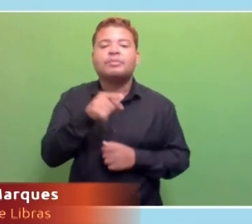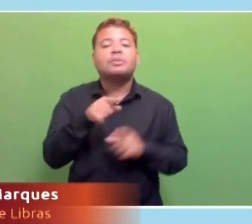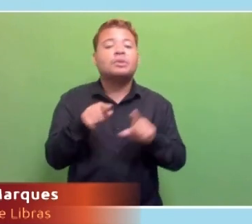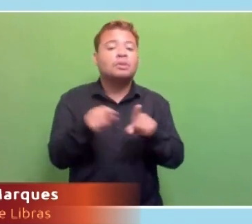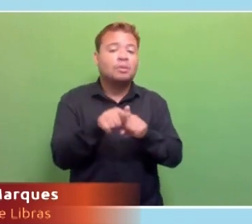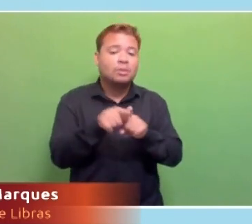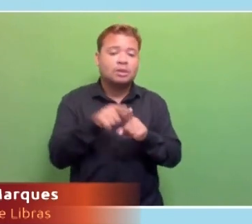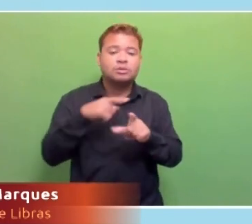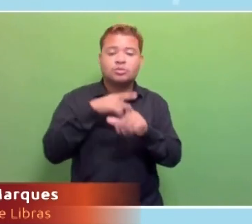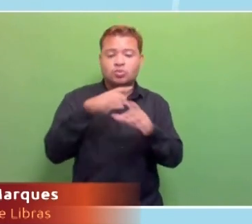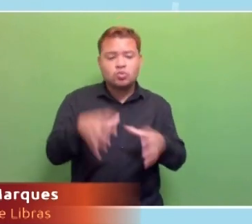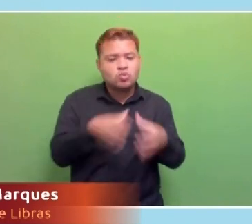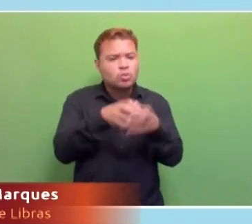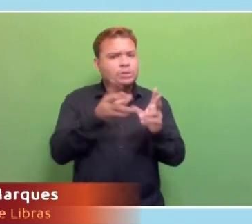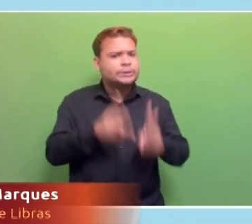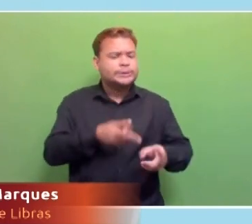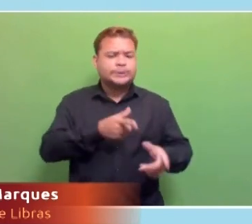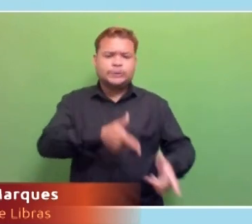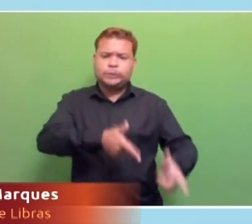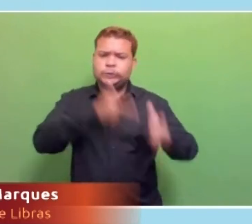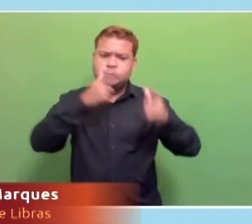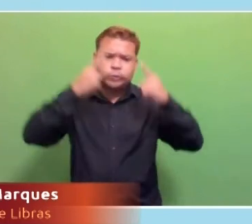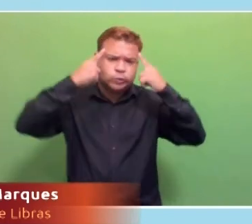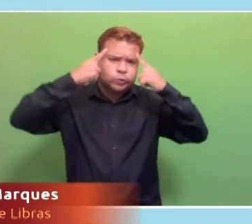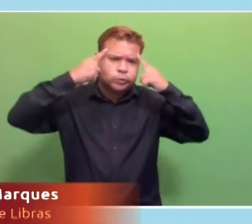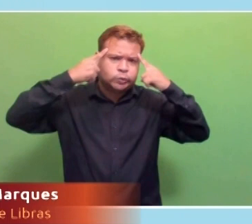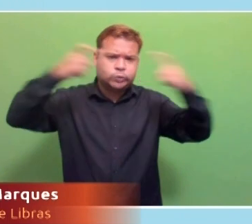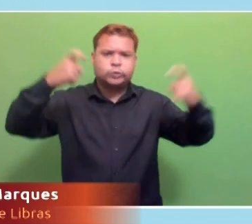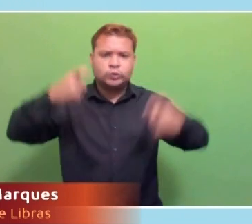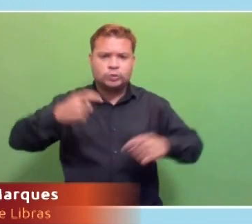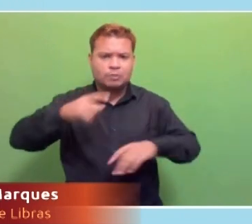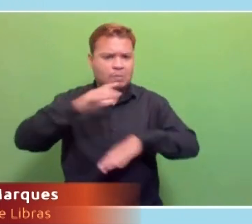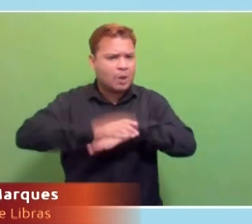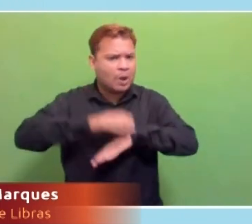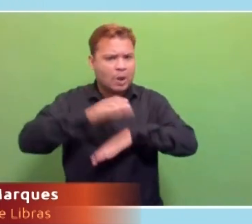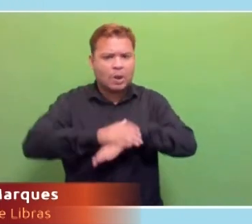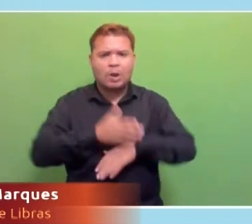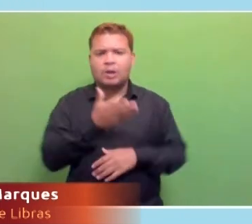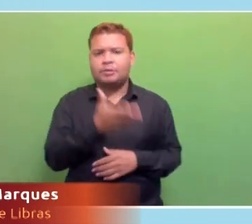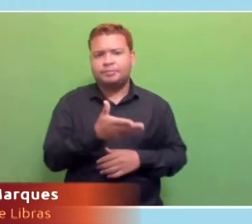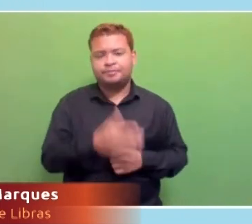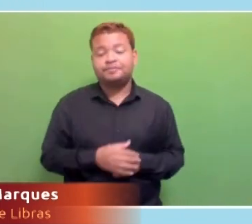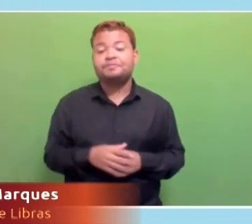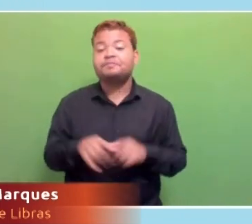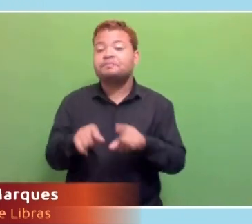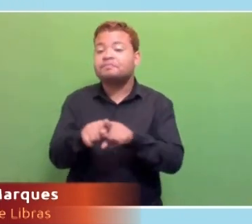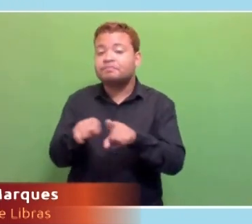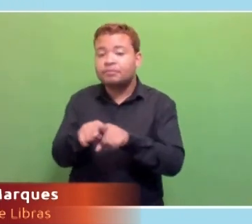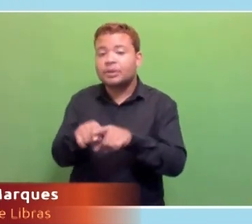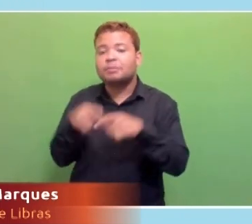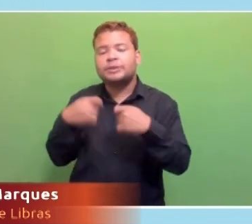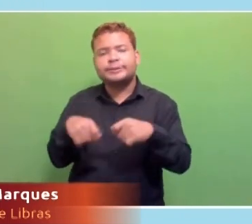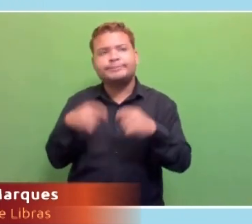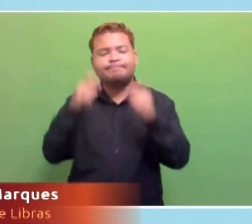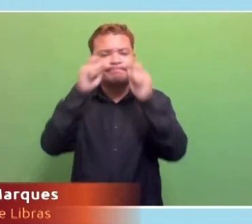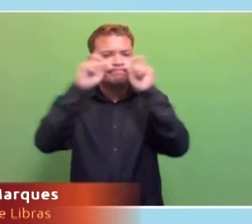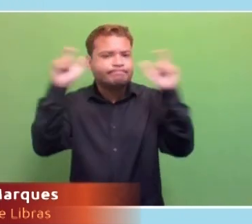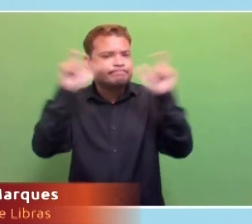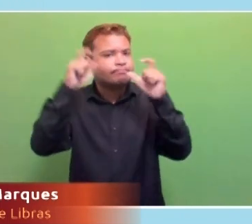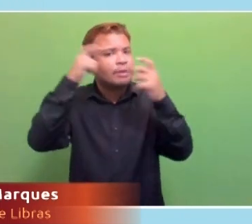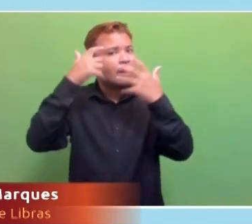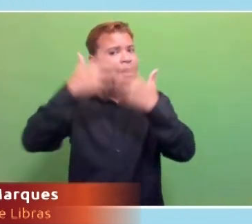recorrem à violência. E aqui acho que também é bom a gente até chamar um pouco a reflexão, né?